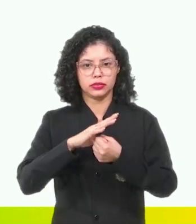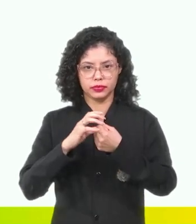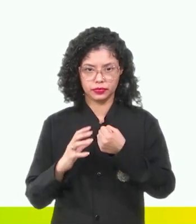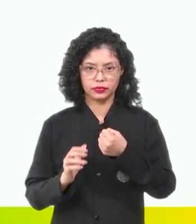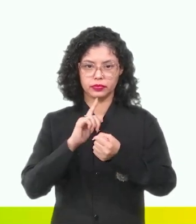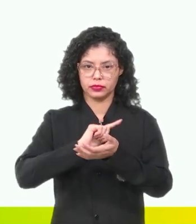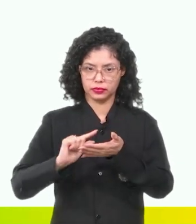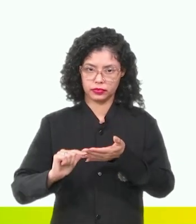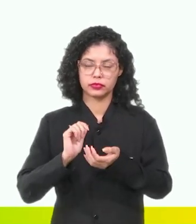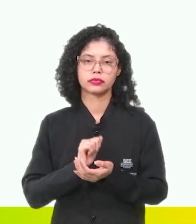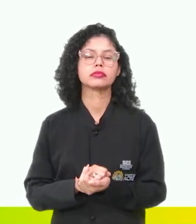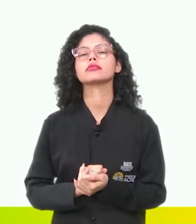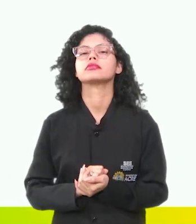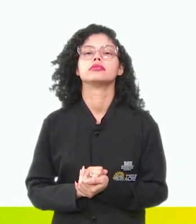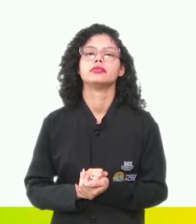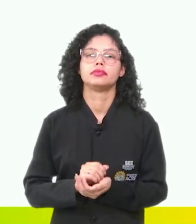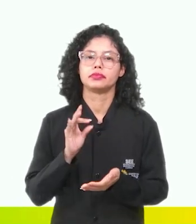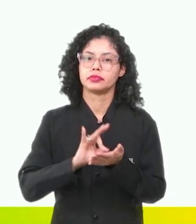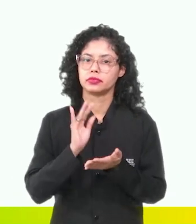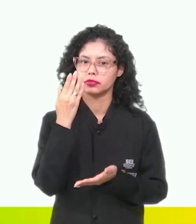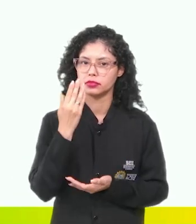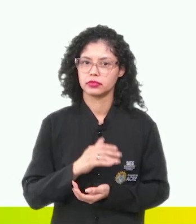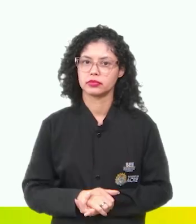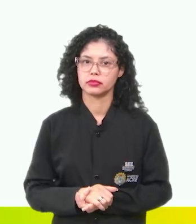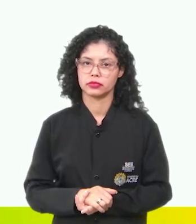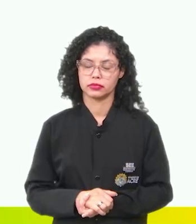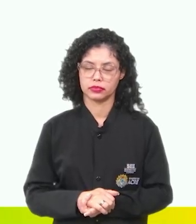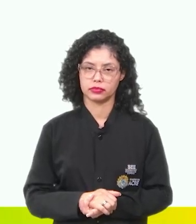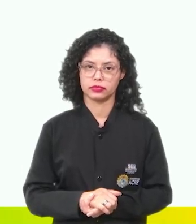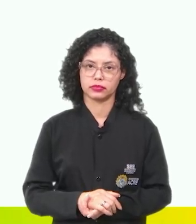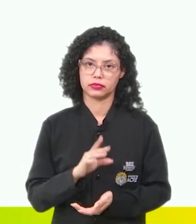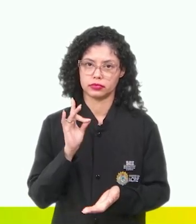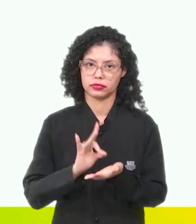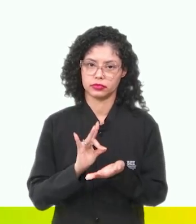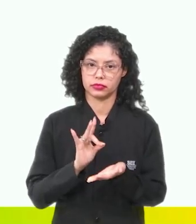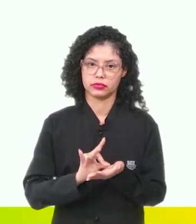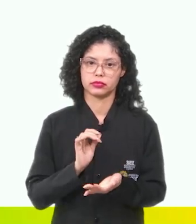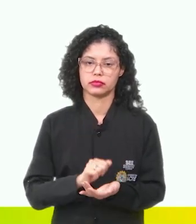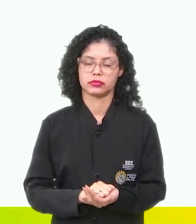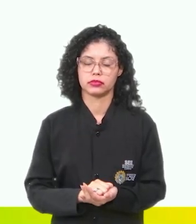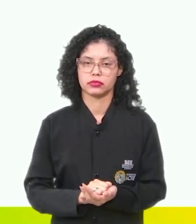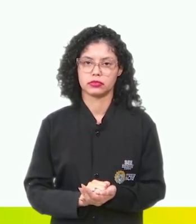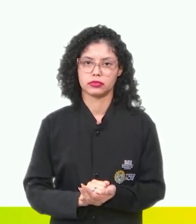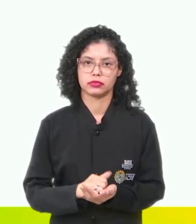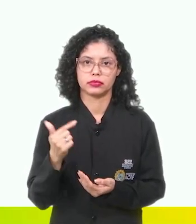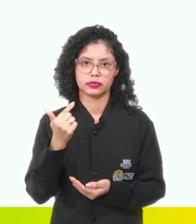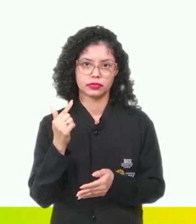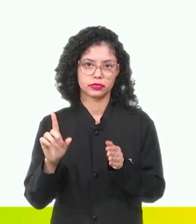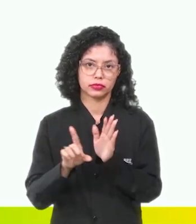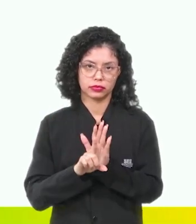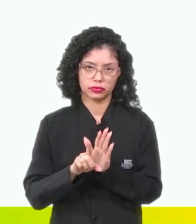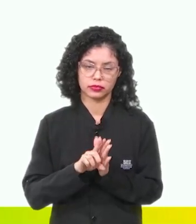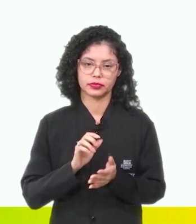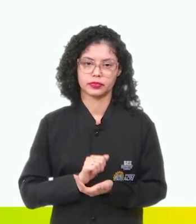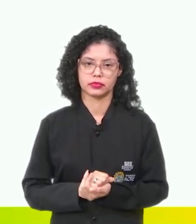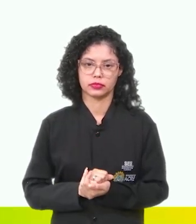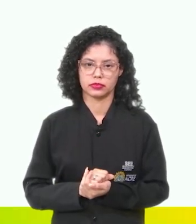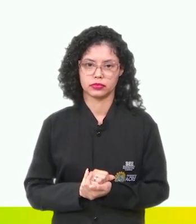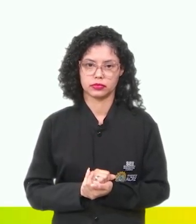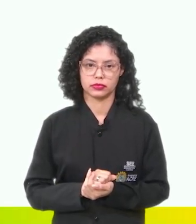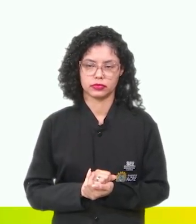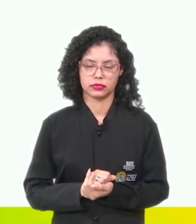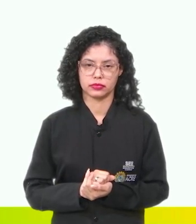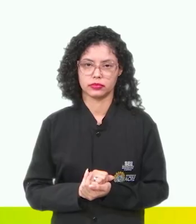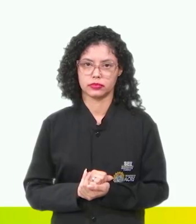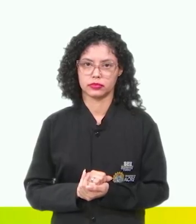da ervilha. Verdadeiro ou falso, pessoal? Verdadeiro, né? Isso aí é a segunda lei pura. Então, ela é